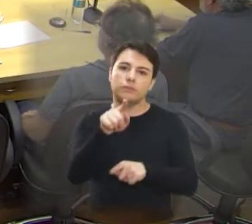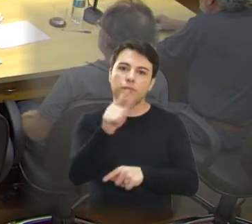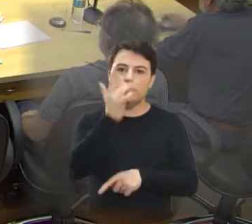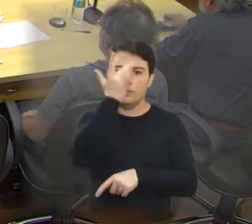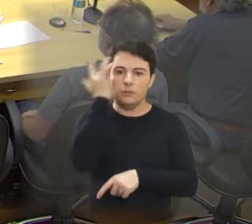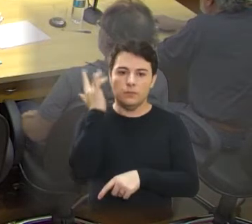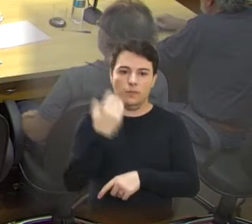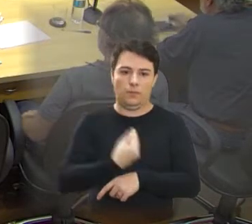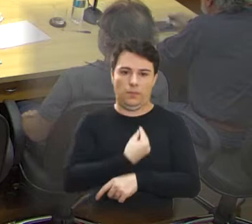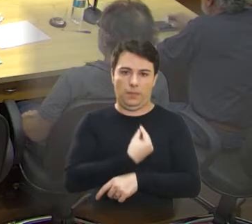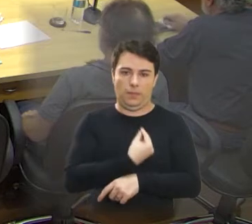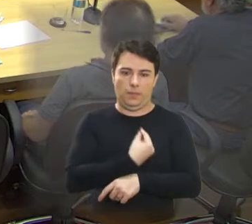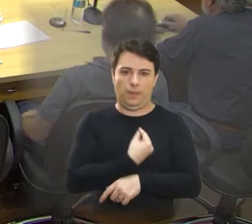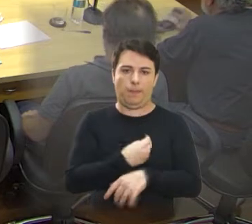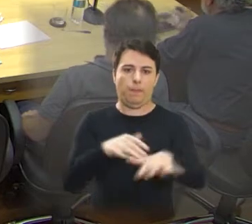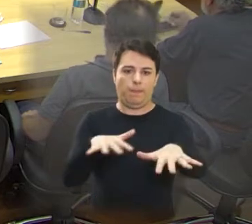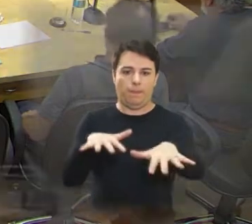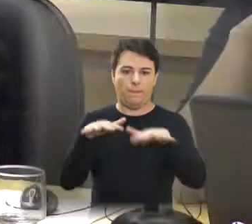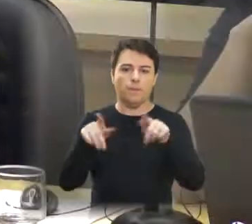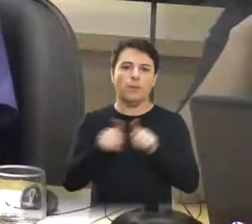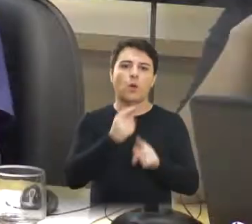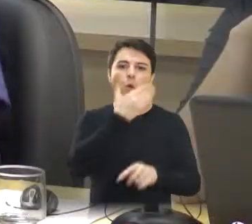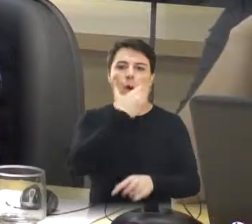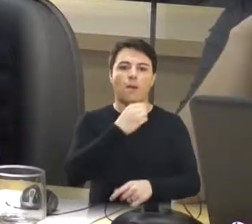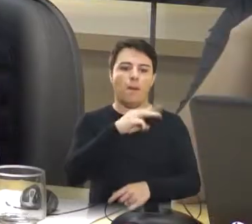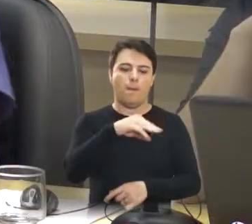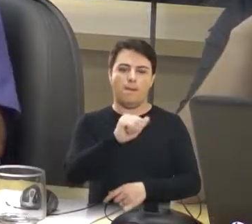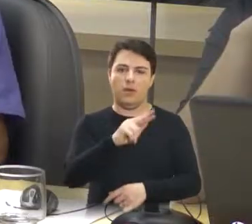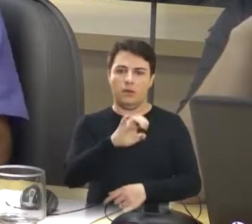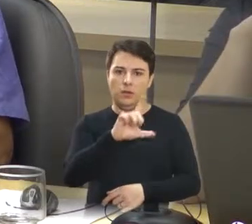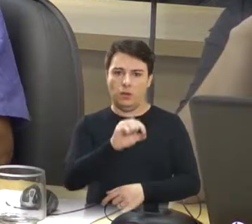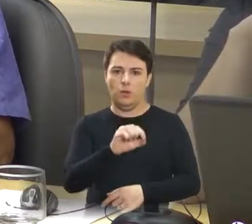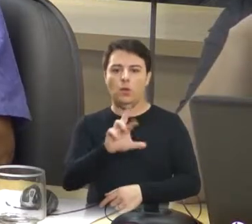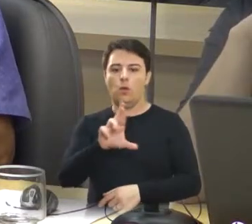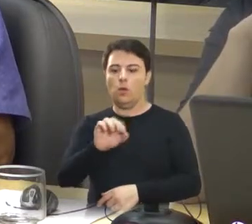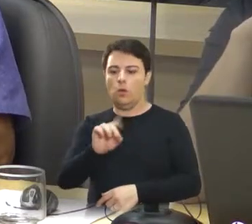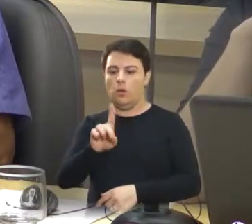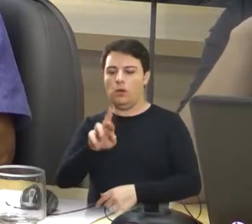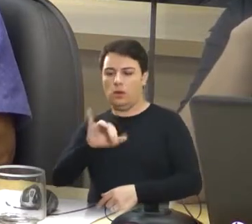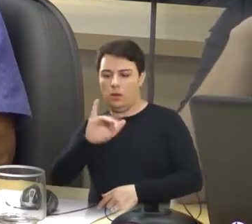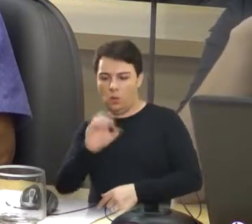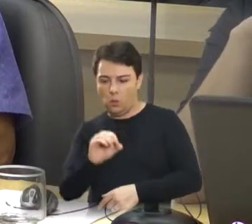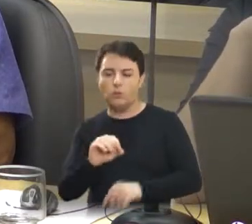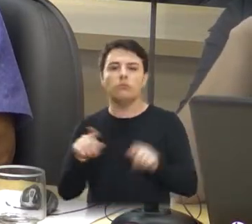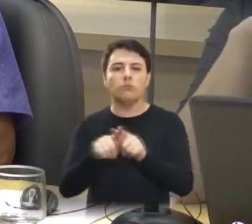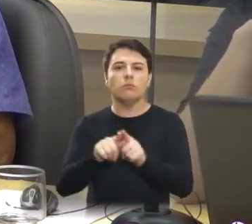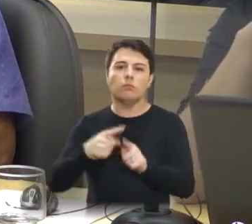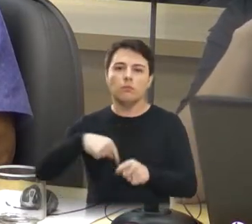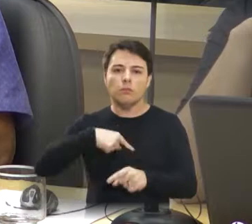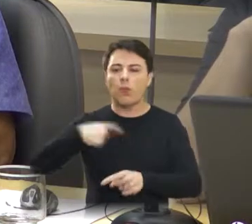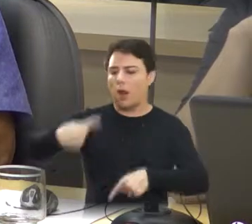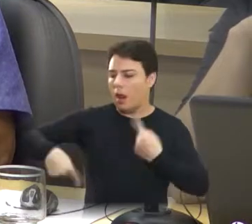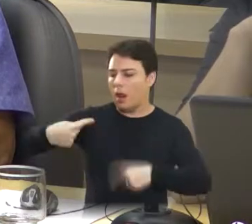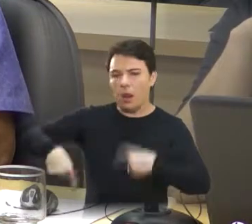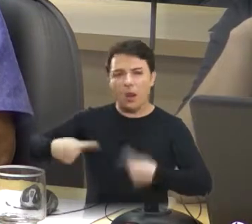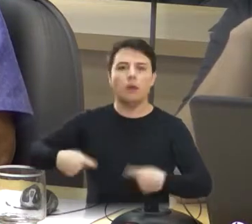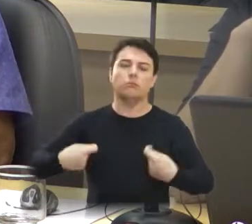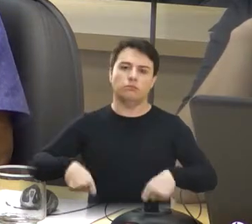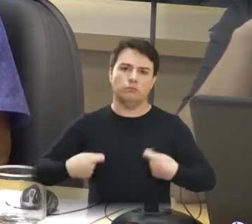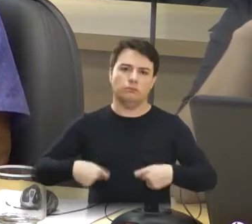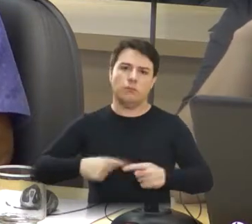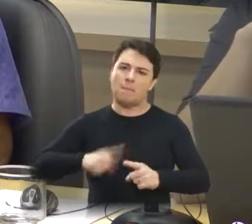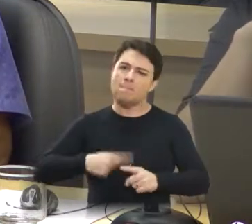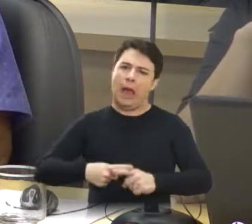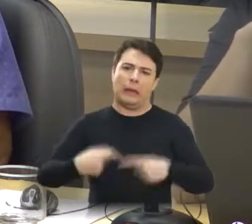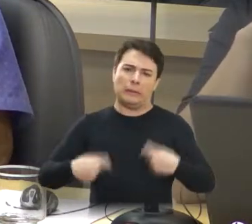aqui, Marcelo, que contribuiu com o debate, o Rodrigo contribuiu com o debate, o Zé Olavo contribuiu com o debate. É isso, a gente tem que debater muito